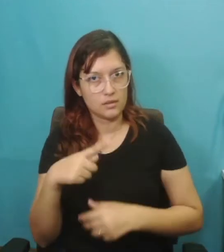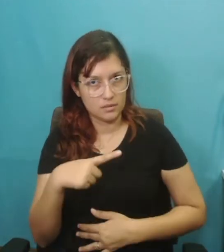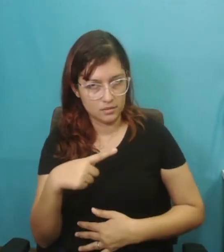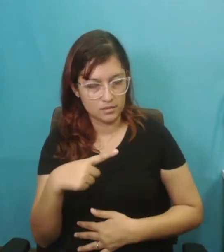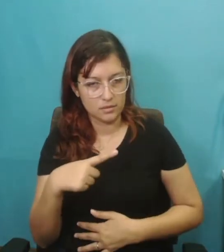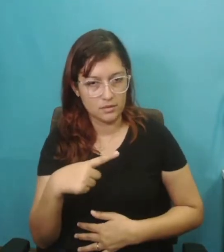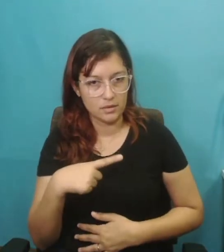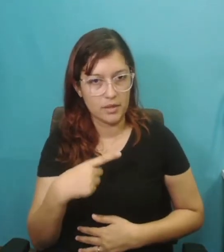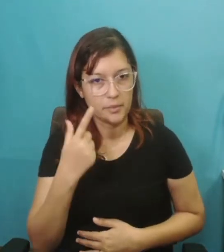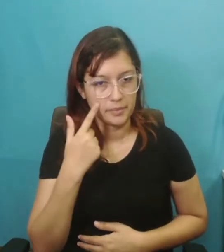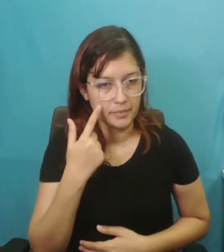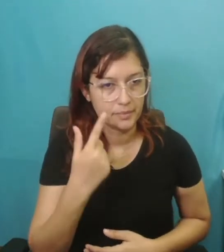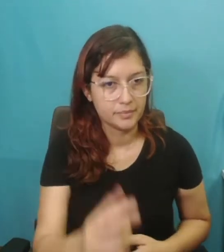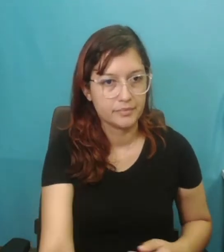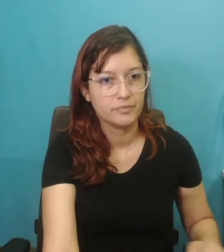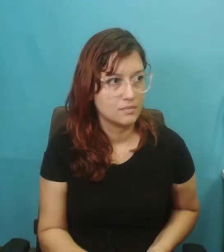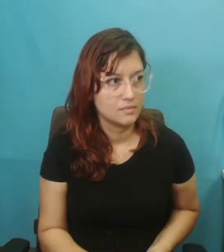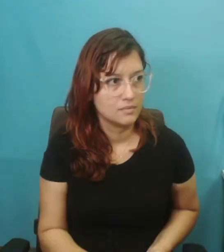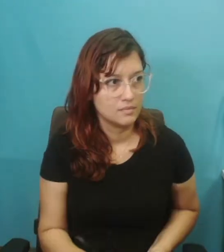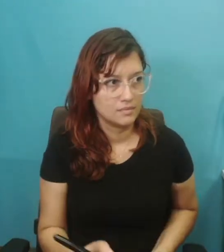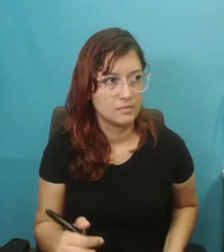Esse objeto tem massa.